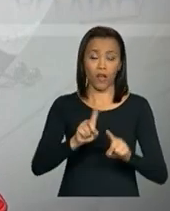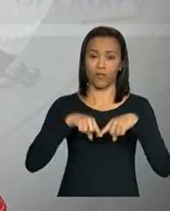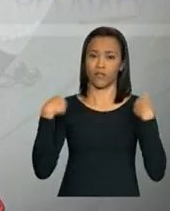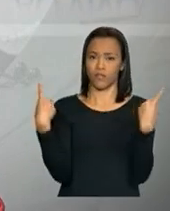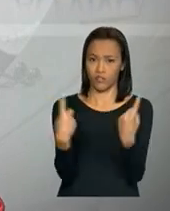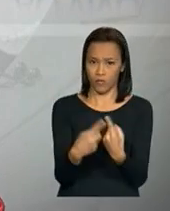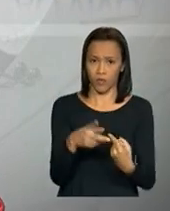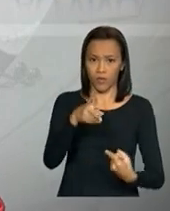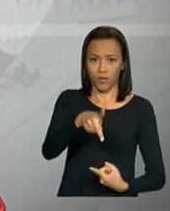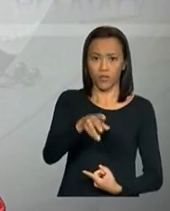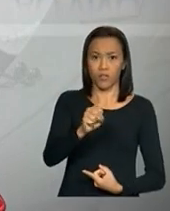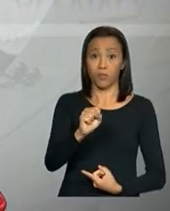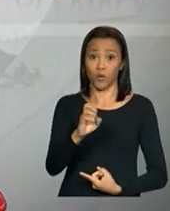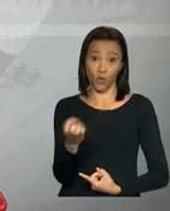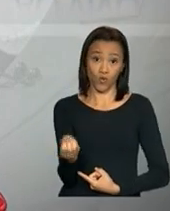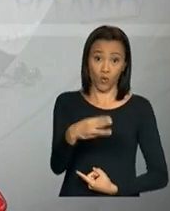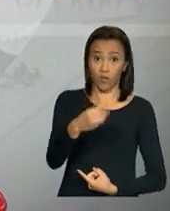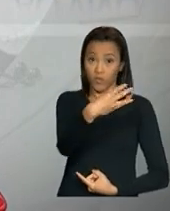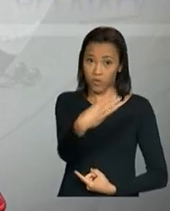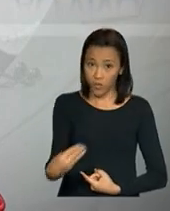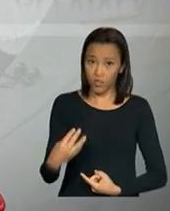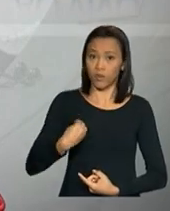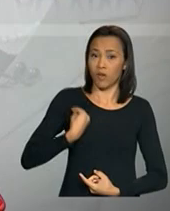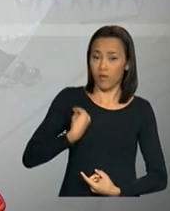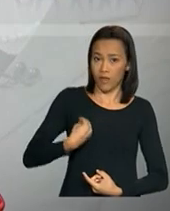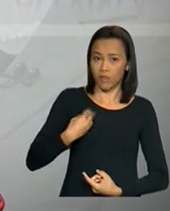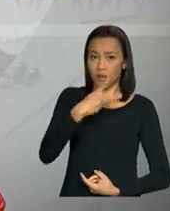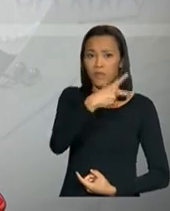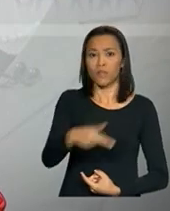de posse dos novos ministros, com a participação da